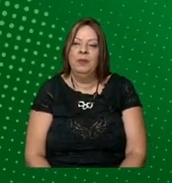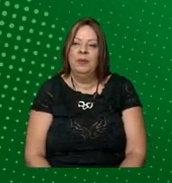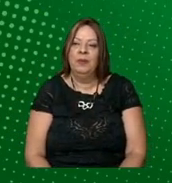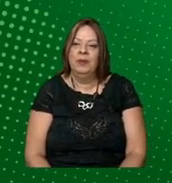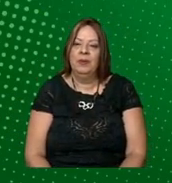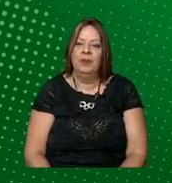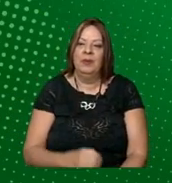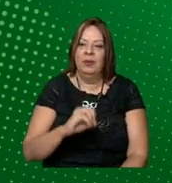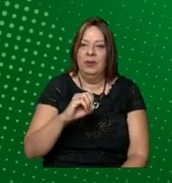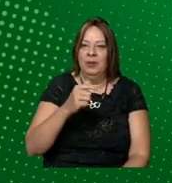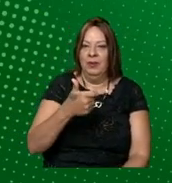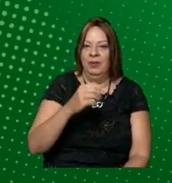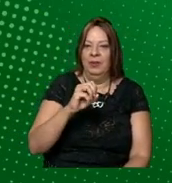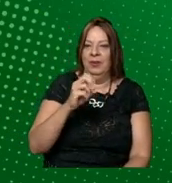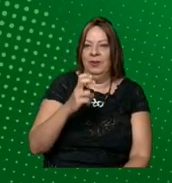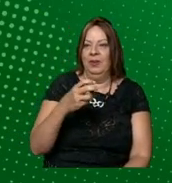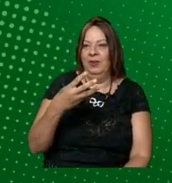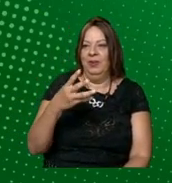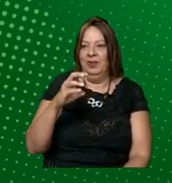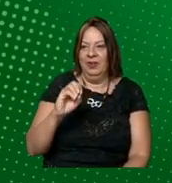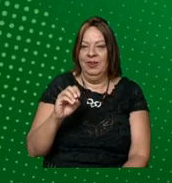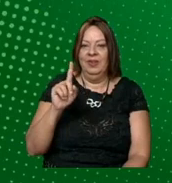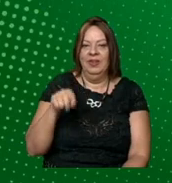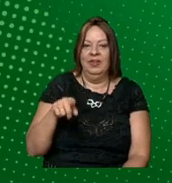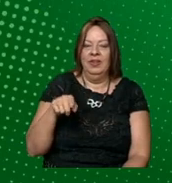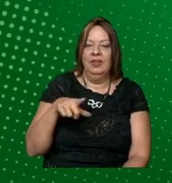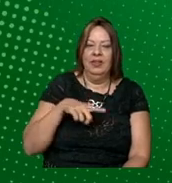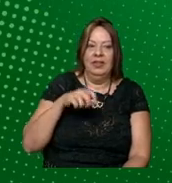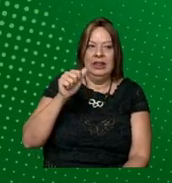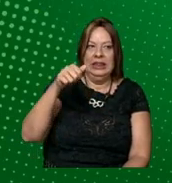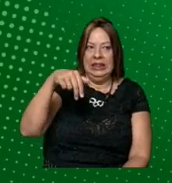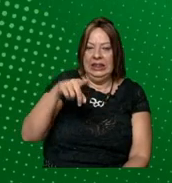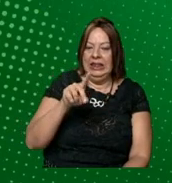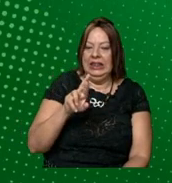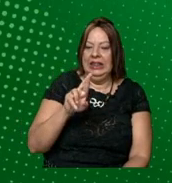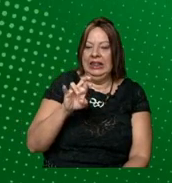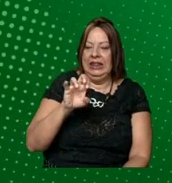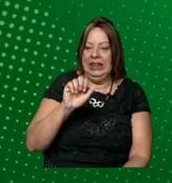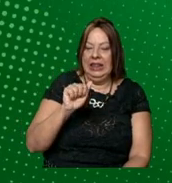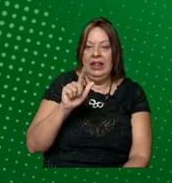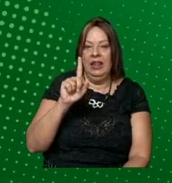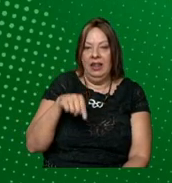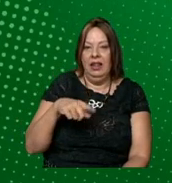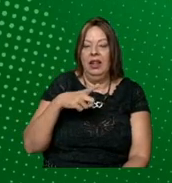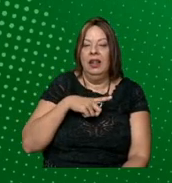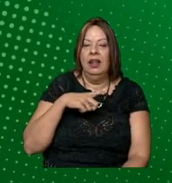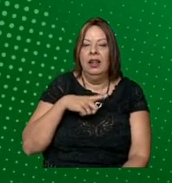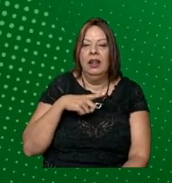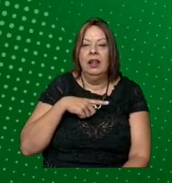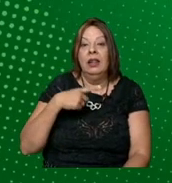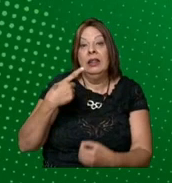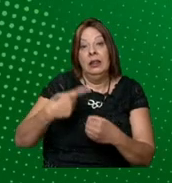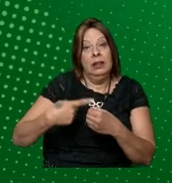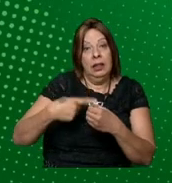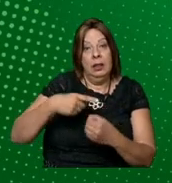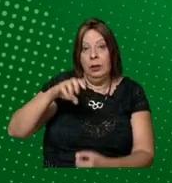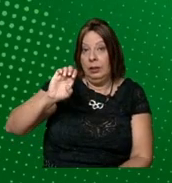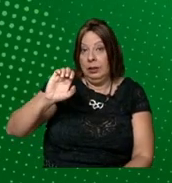título 020540. 020540. Saiu para Andréa Carla, da cidade da Terra do Barco de